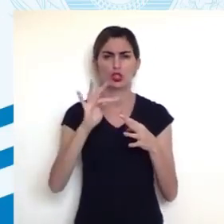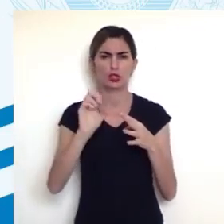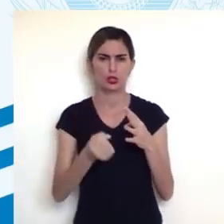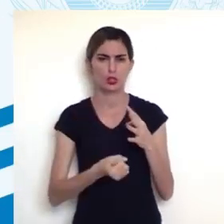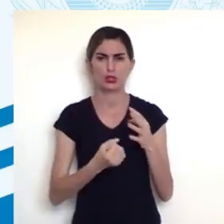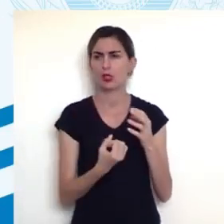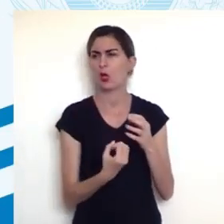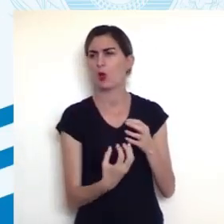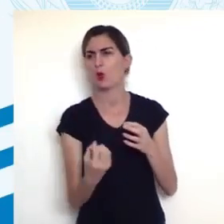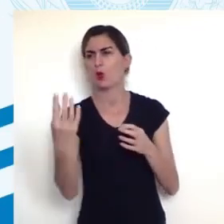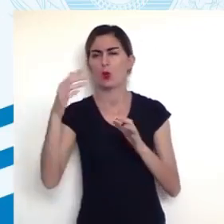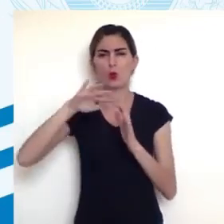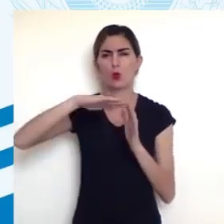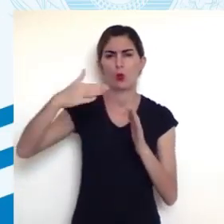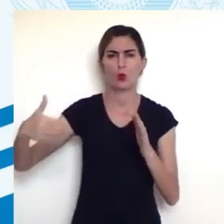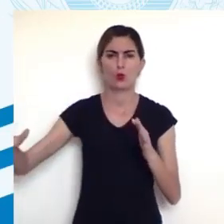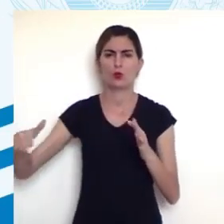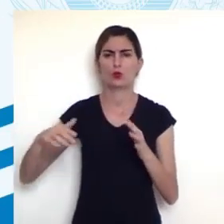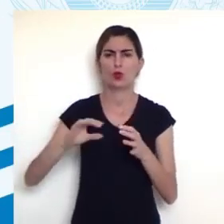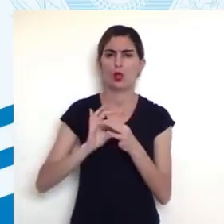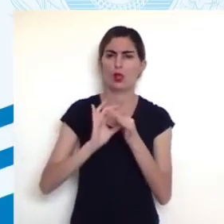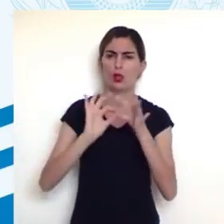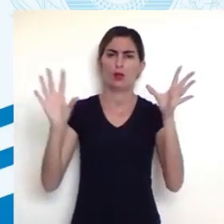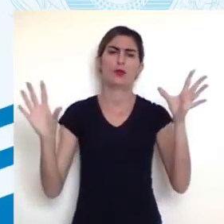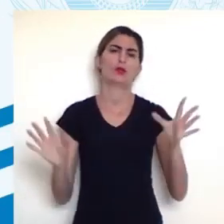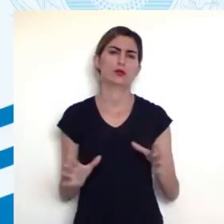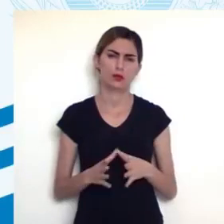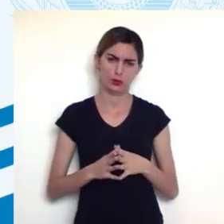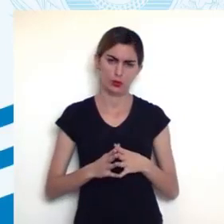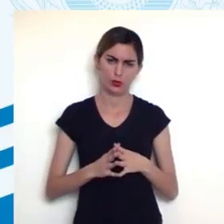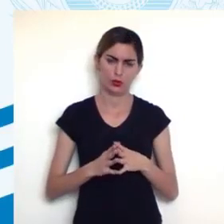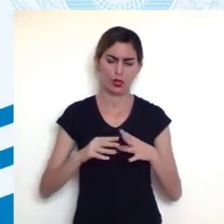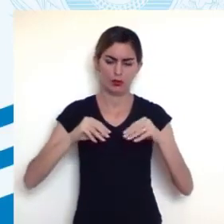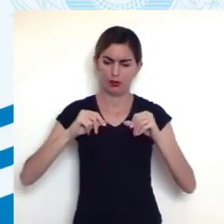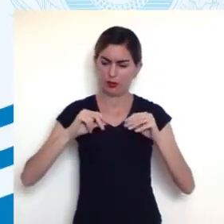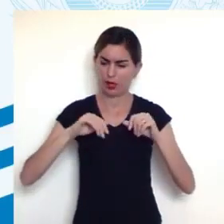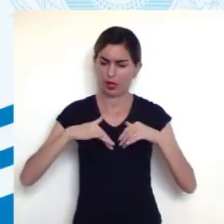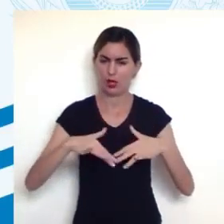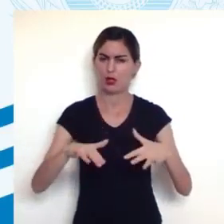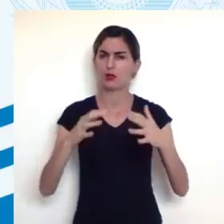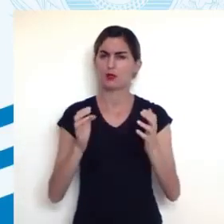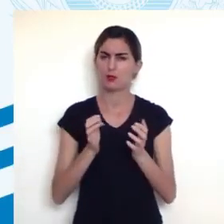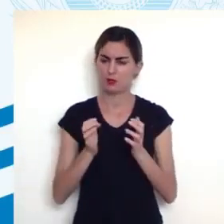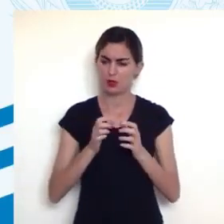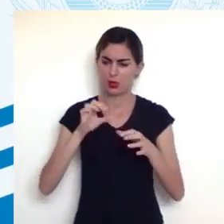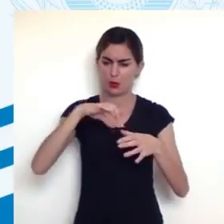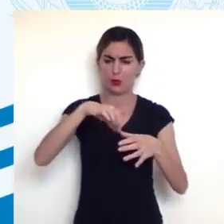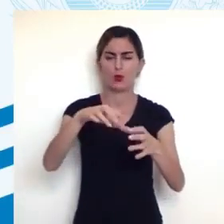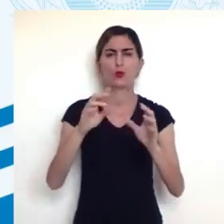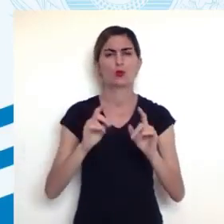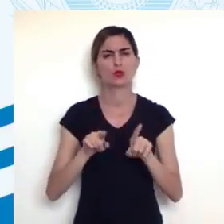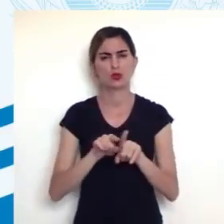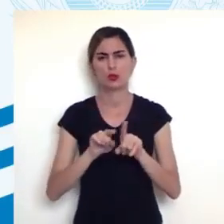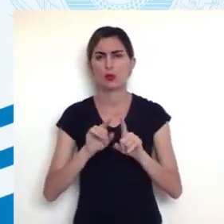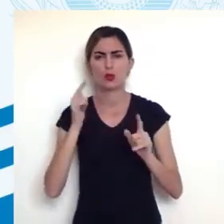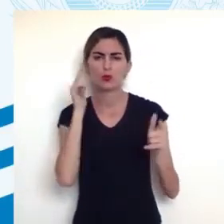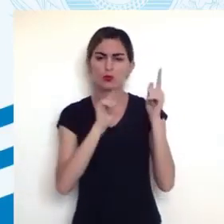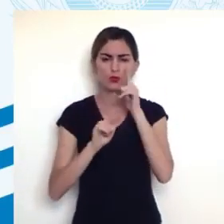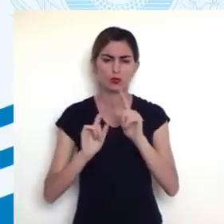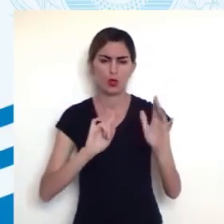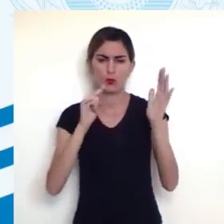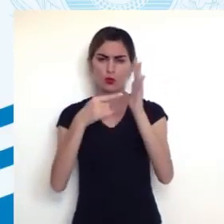atravessaram o oceano em busca de liberdade. Terras férteis para semear seus